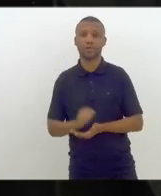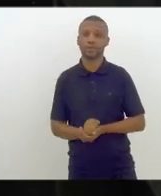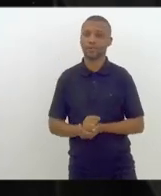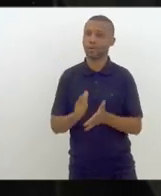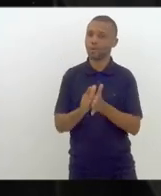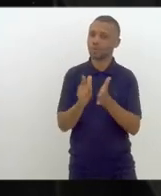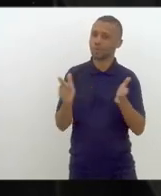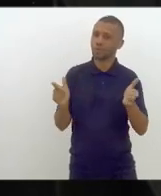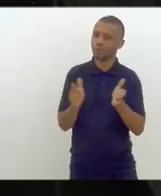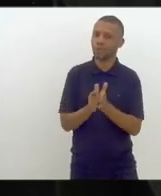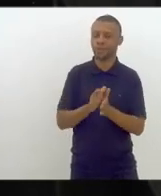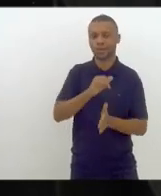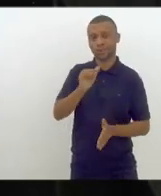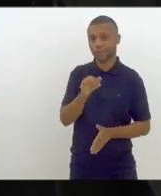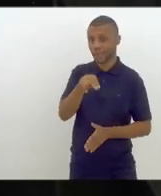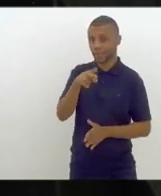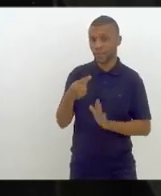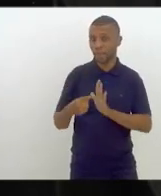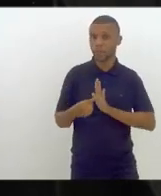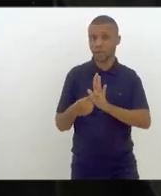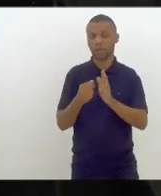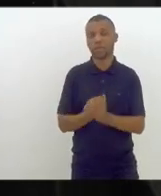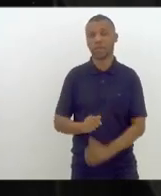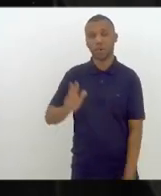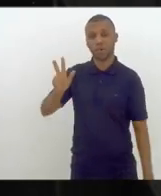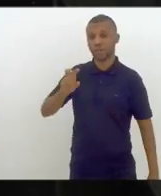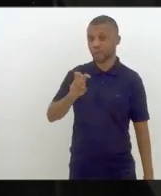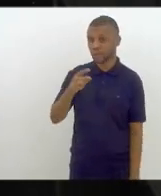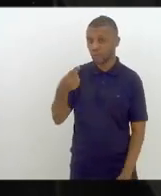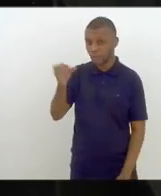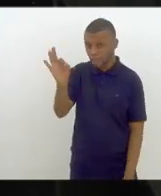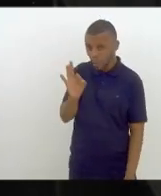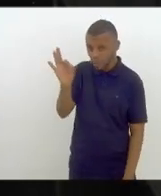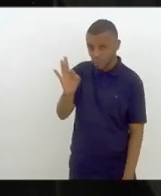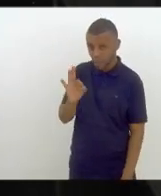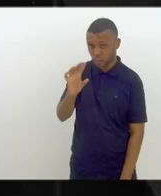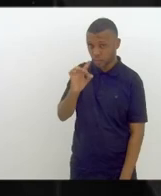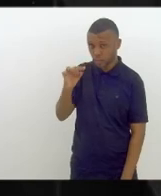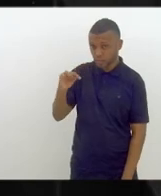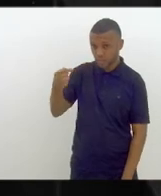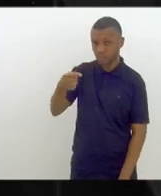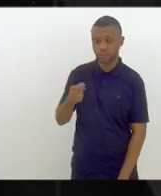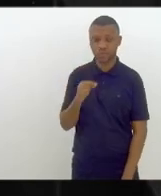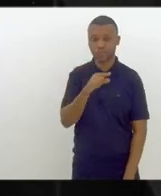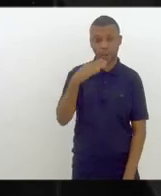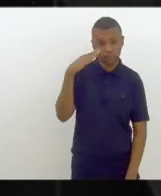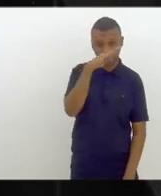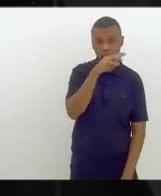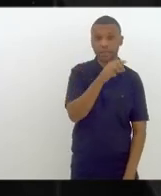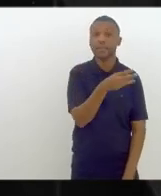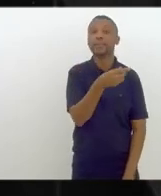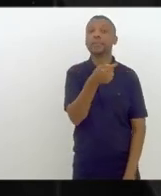Nacional colocaram que o Lula teria 51% no dia seguinte, Bolsonaro teria